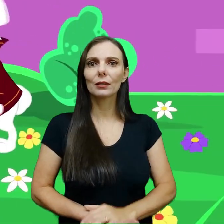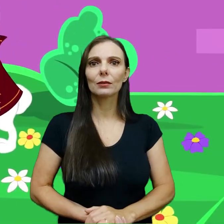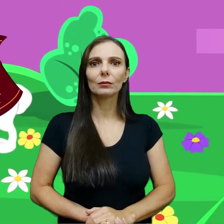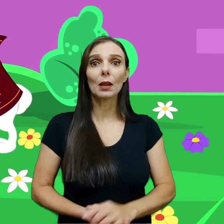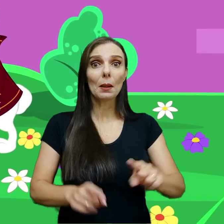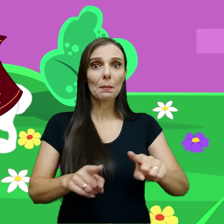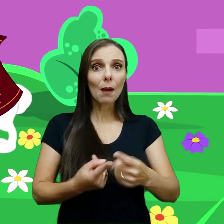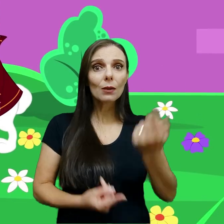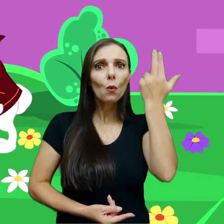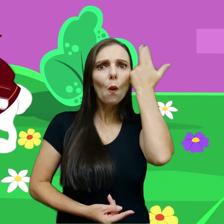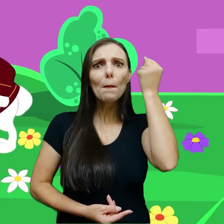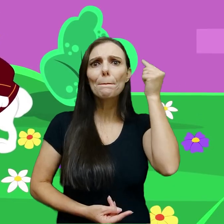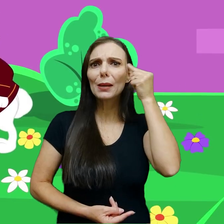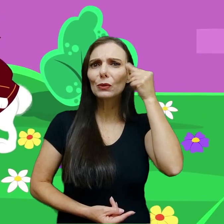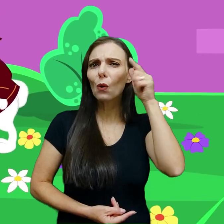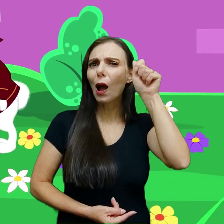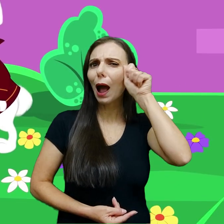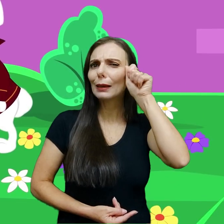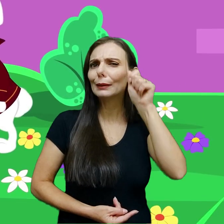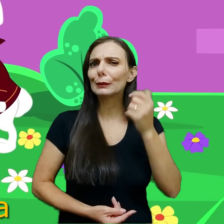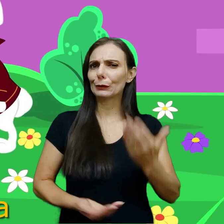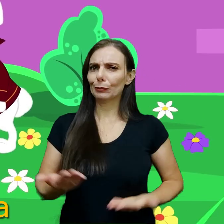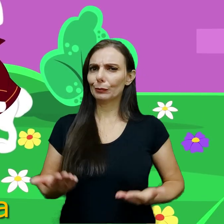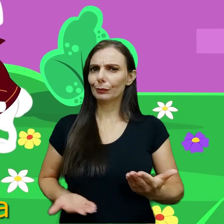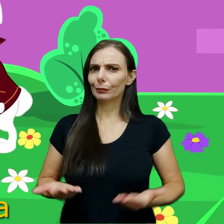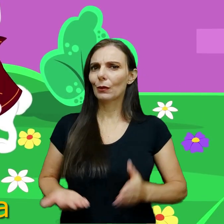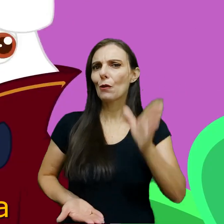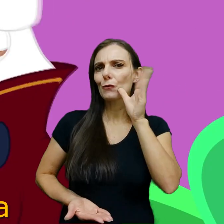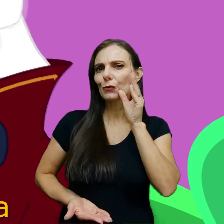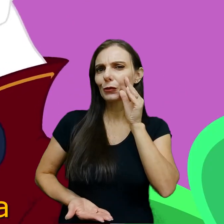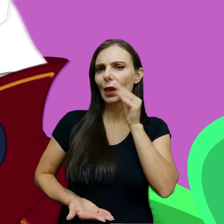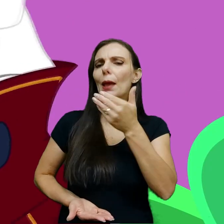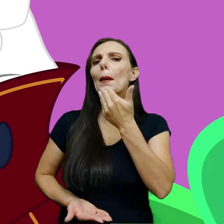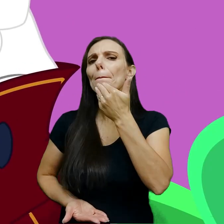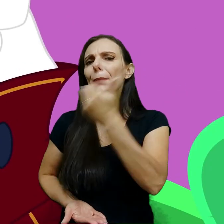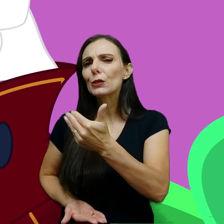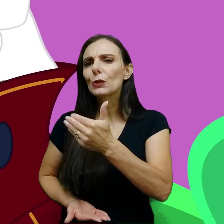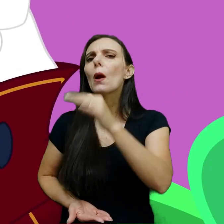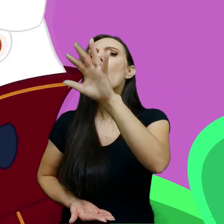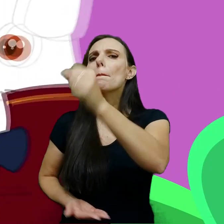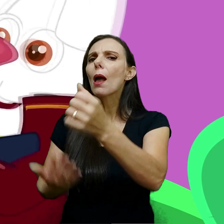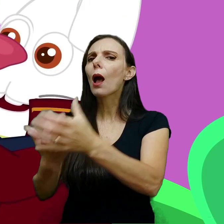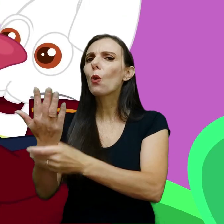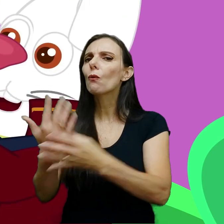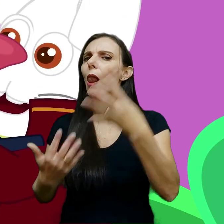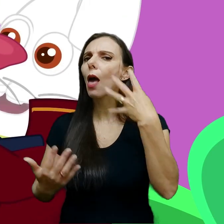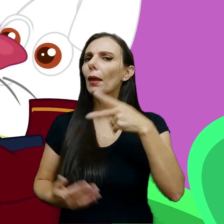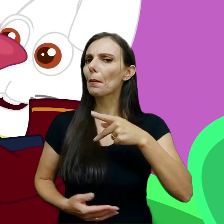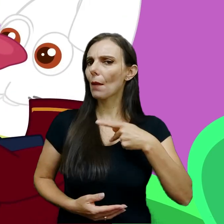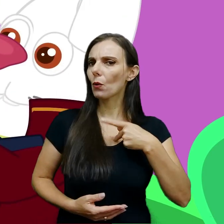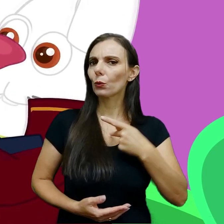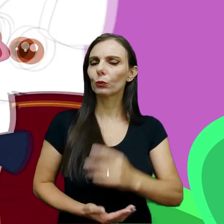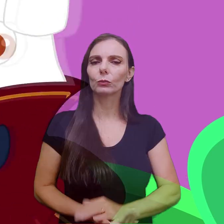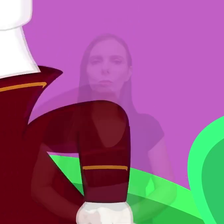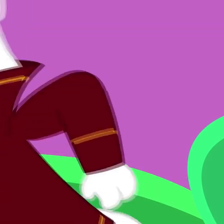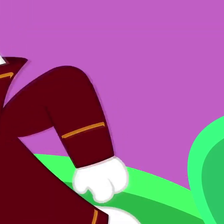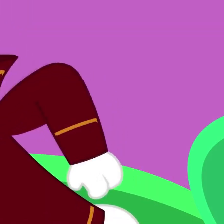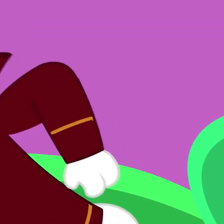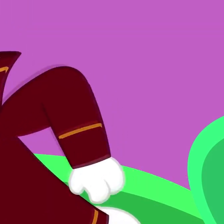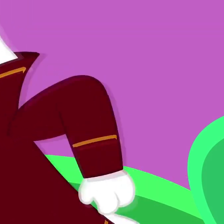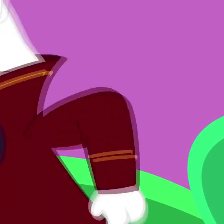novo. Desta vez, o coelho achava que ela era sua empregada e pediu para lhe trazer suas luvas e seu